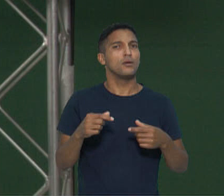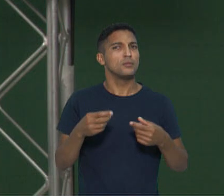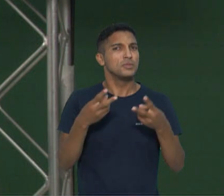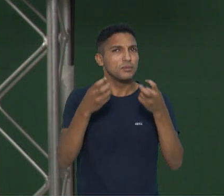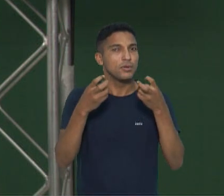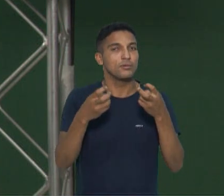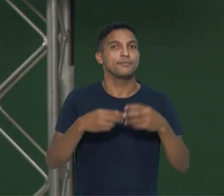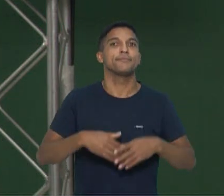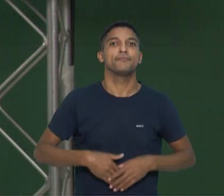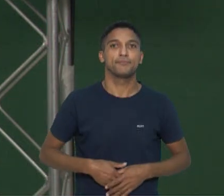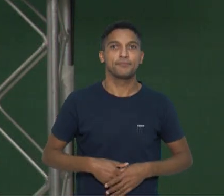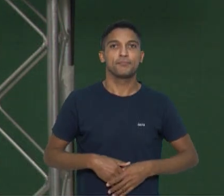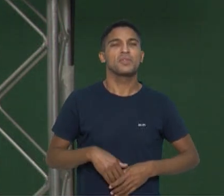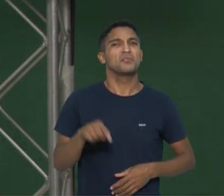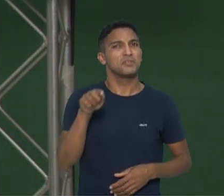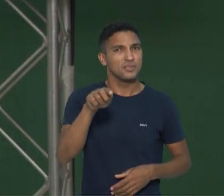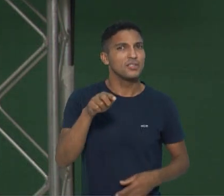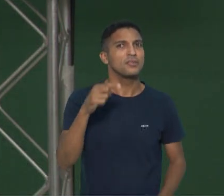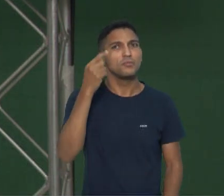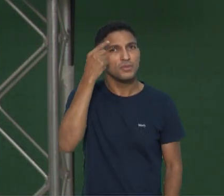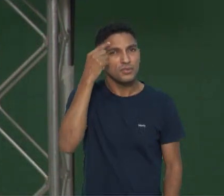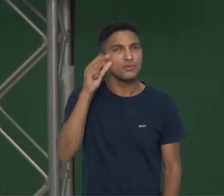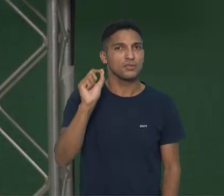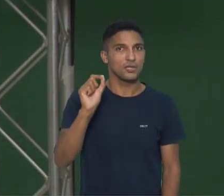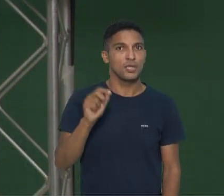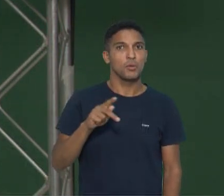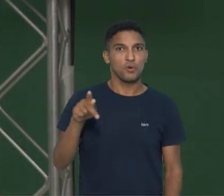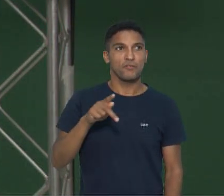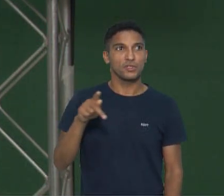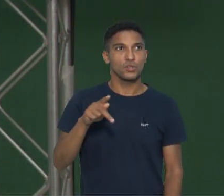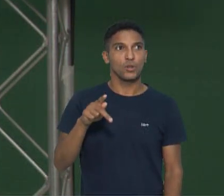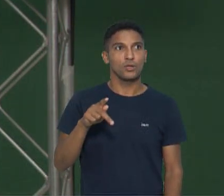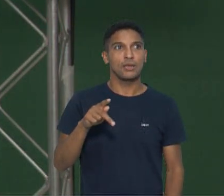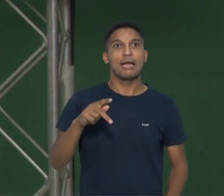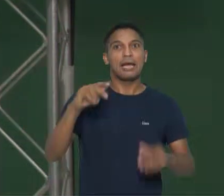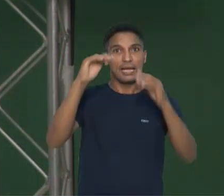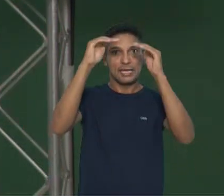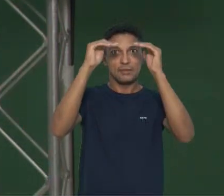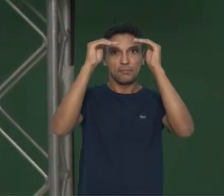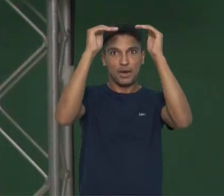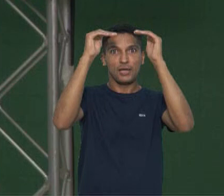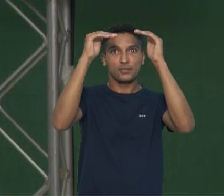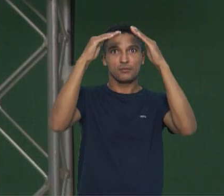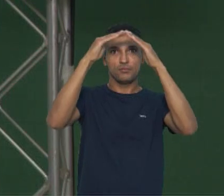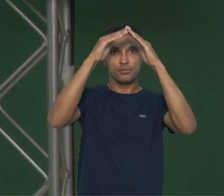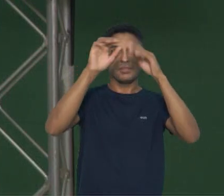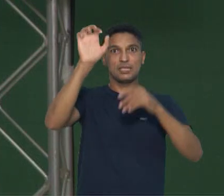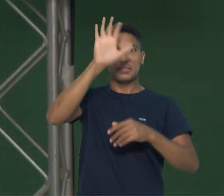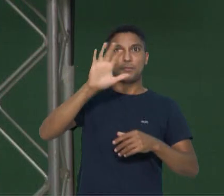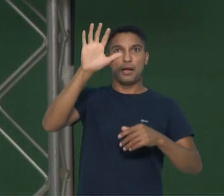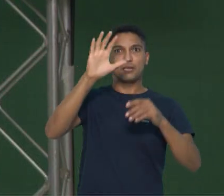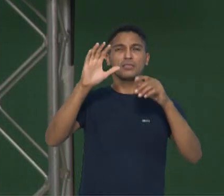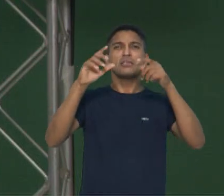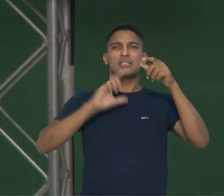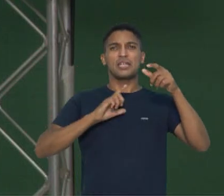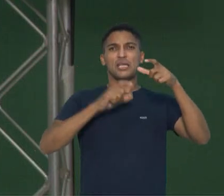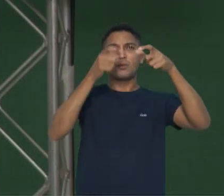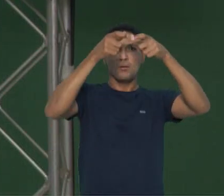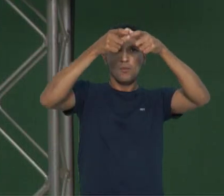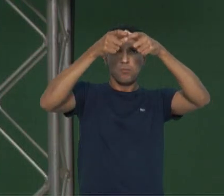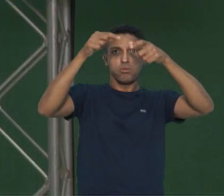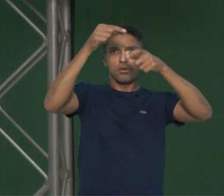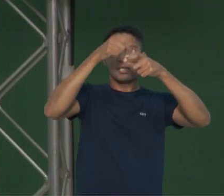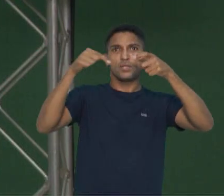pensando assim, ó, professora, na parte de cima dessa imagem tem vitrais mais redondinhos que